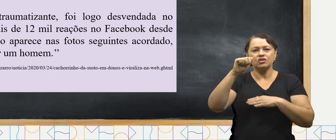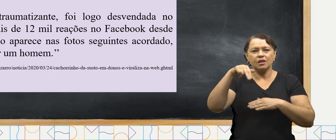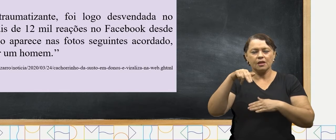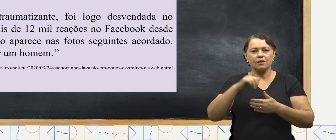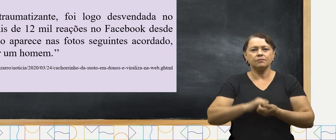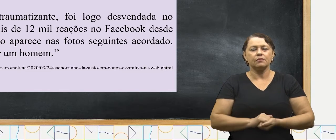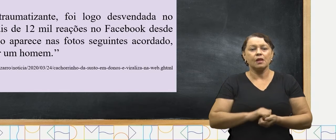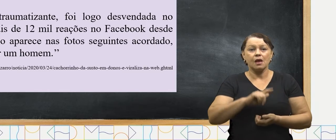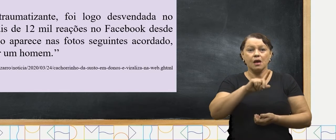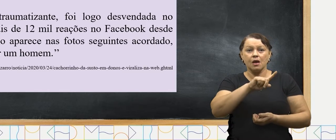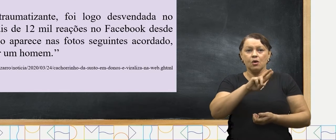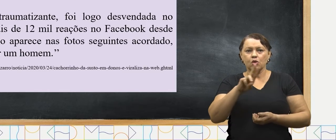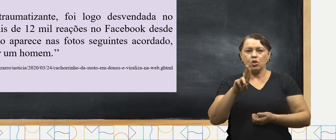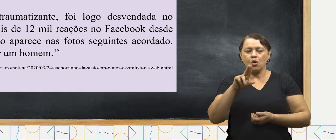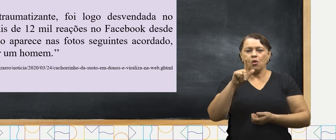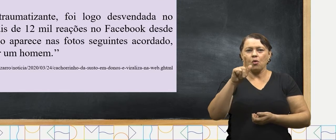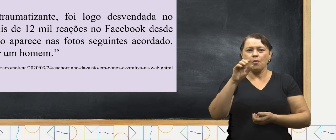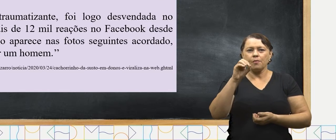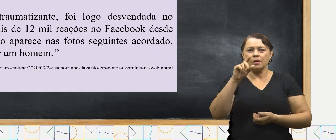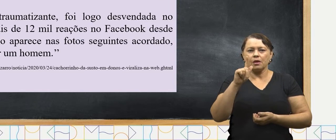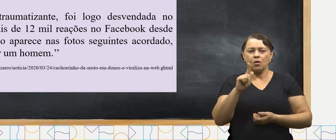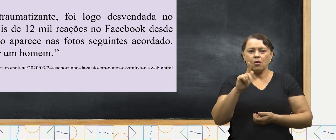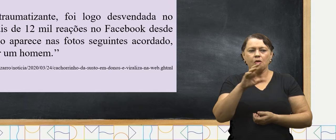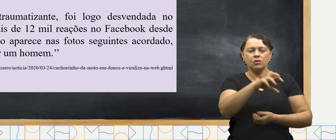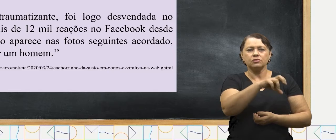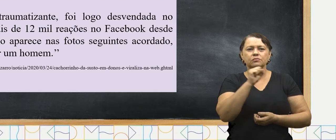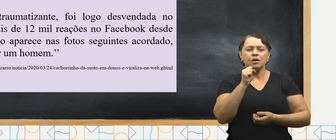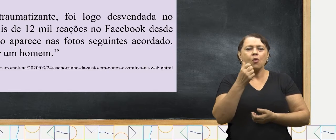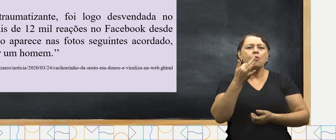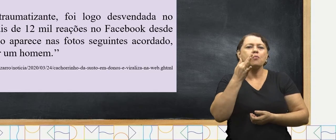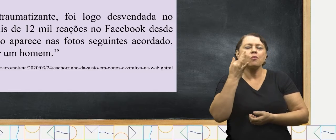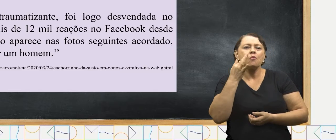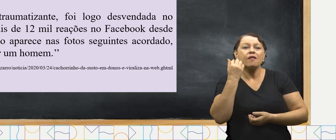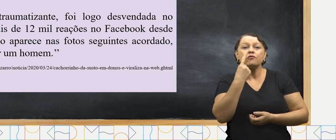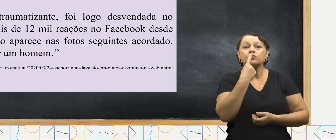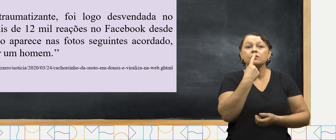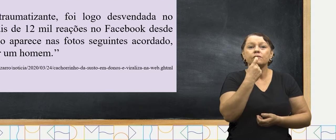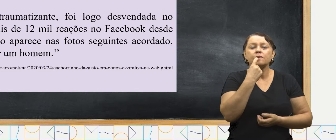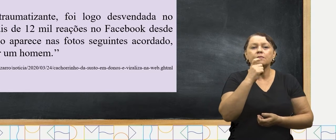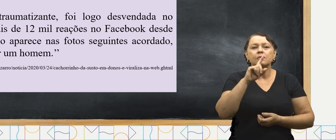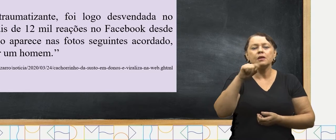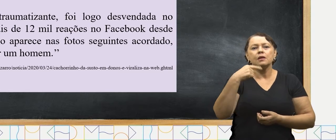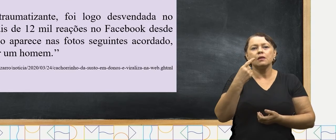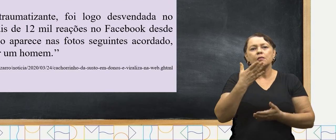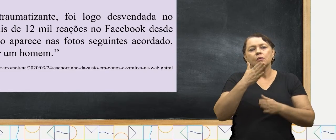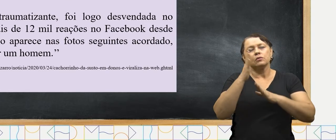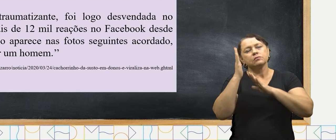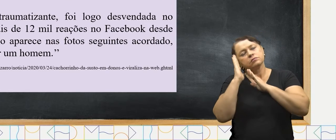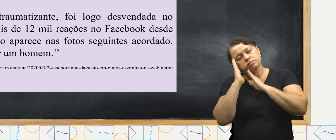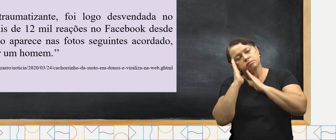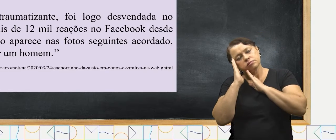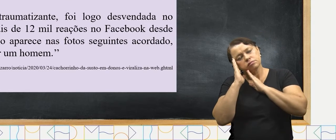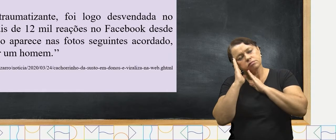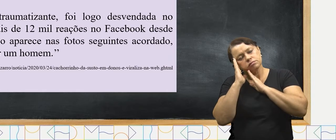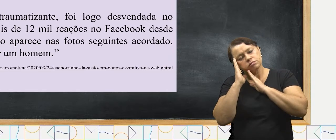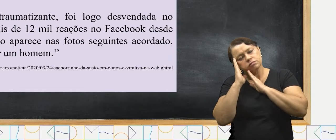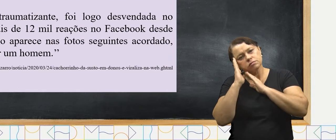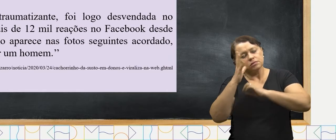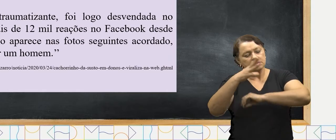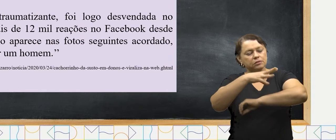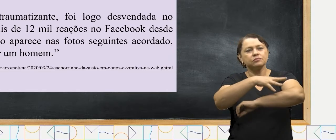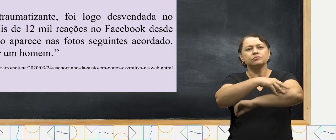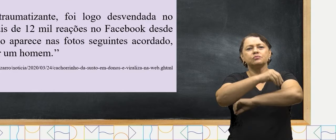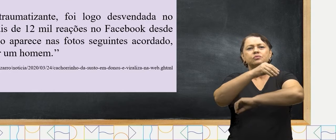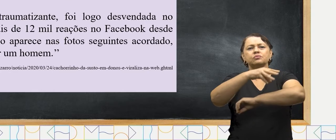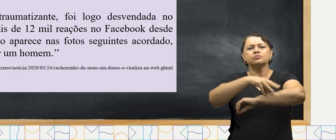filhote, cujo nome seria God, atacou alguma fruta vermelha e depois dormiu de barriga para cima, com o